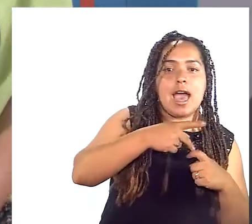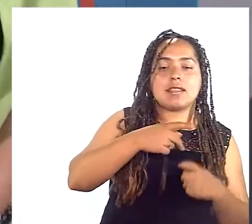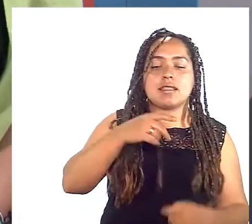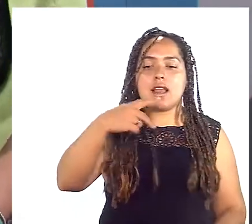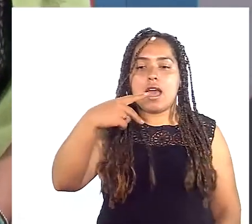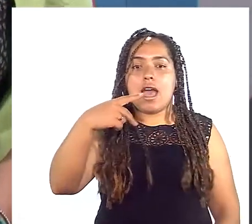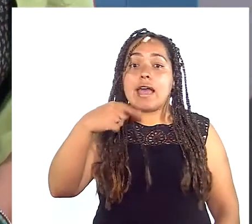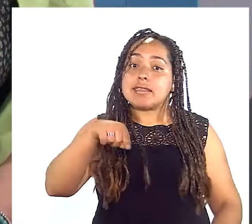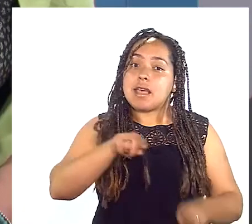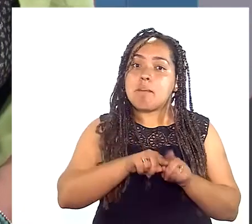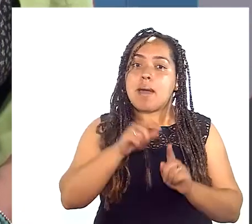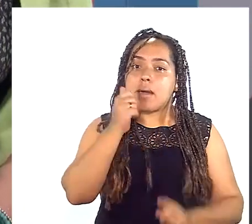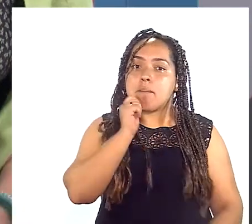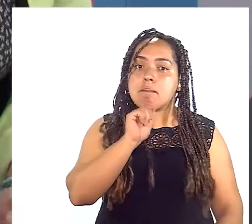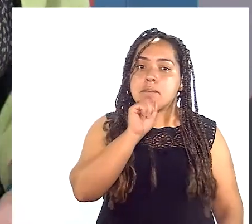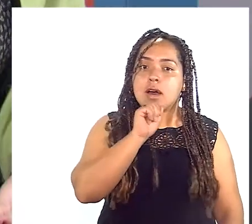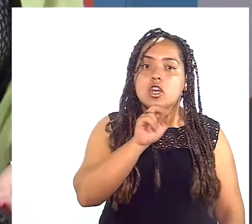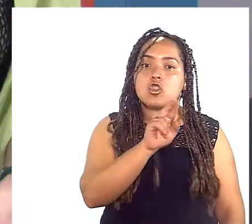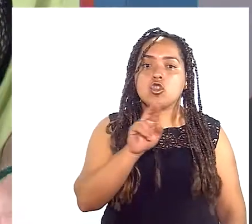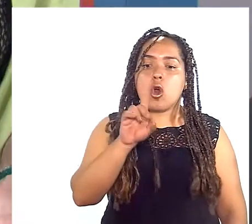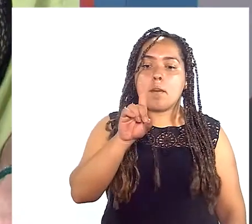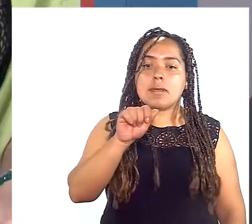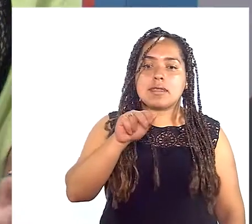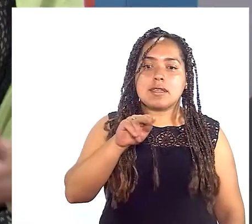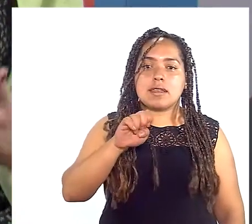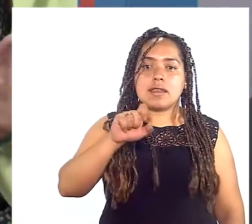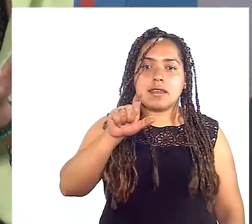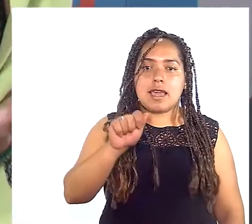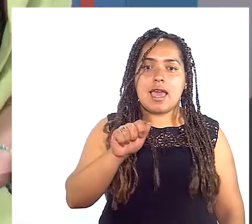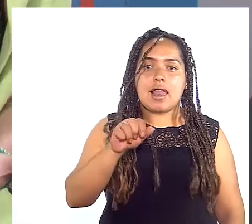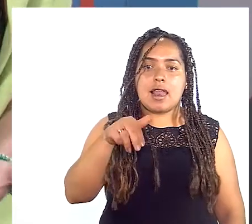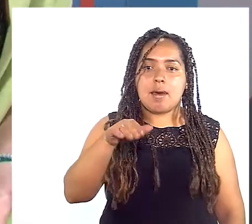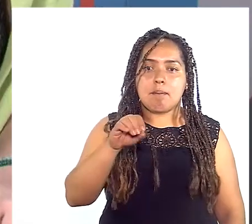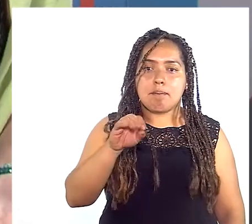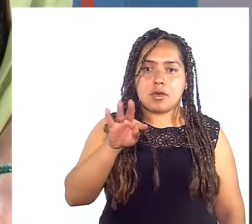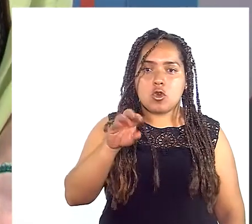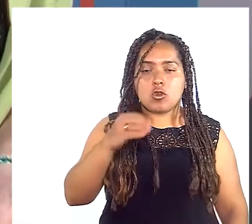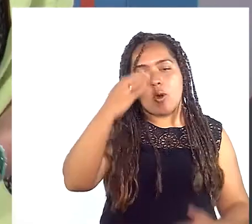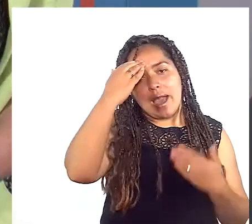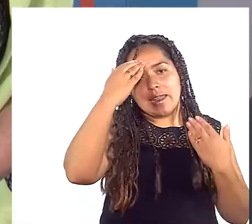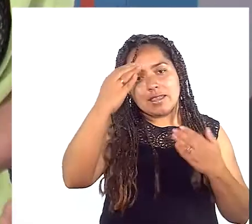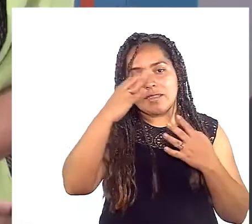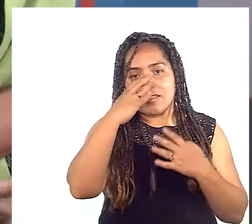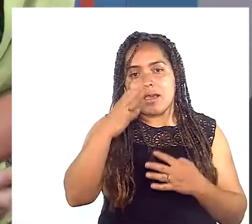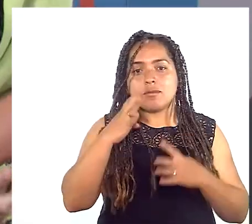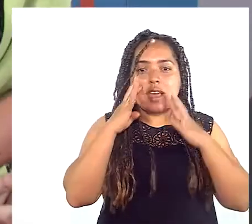a doutora Daniela Piotto, que é essa pediatra que, além de médica, é mãe. Nós